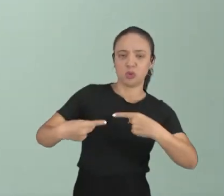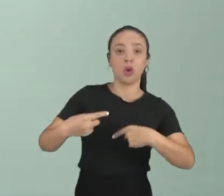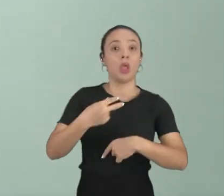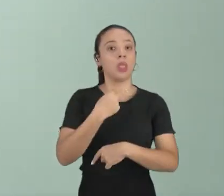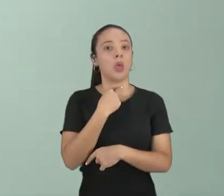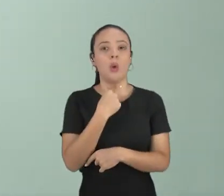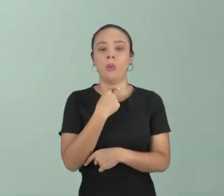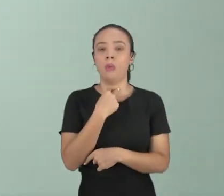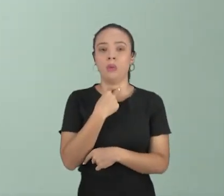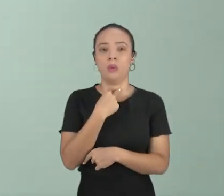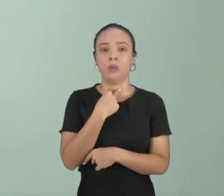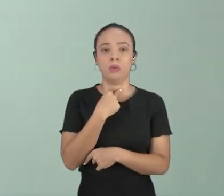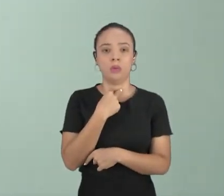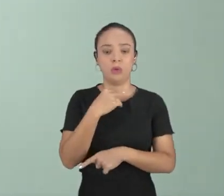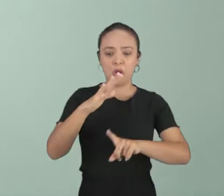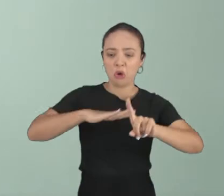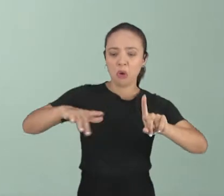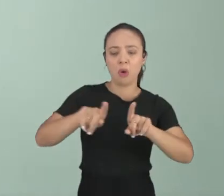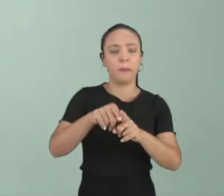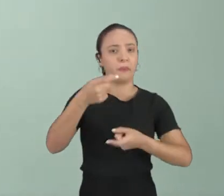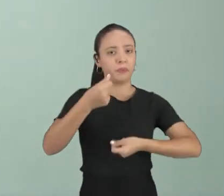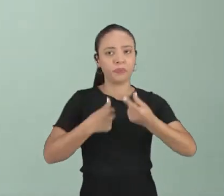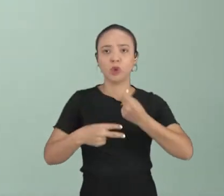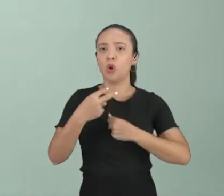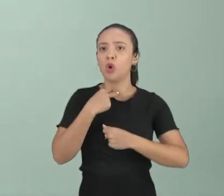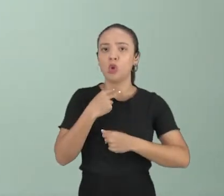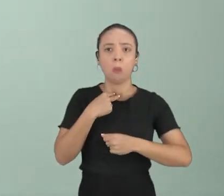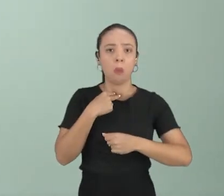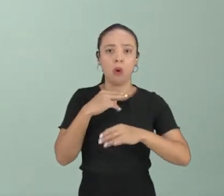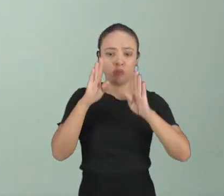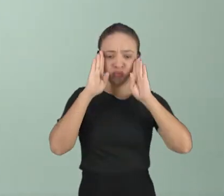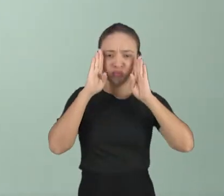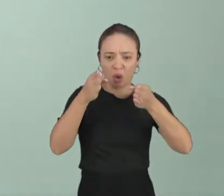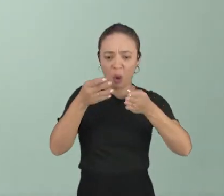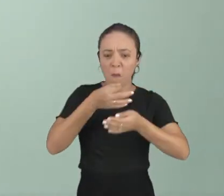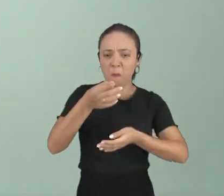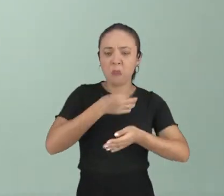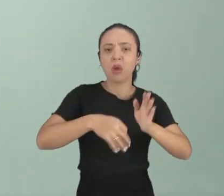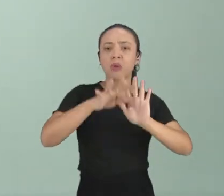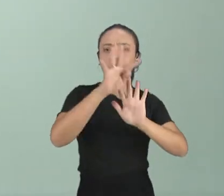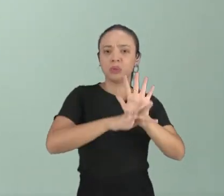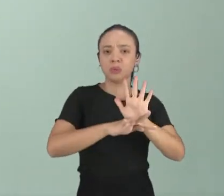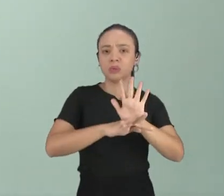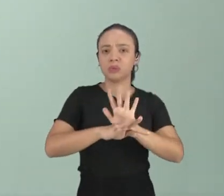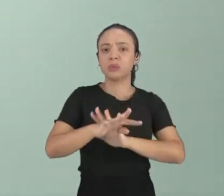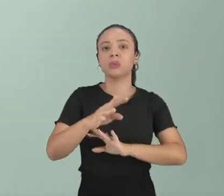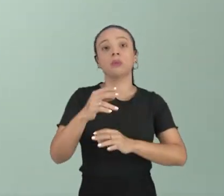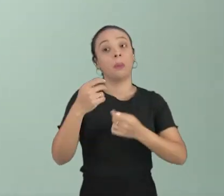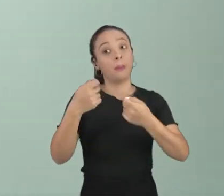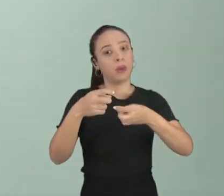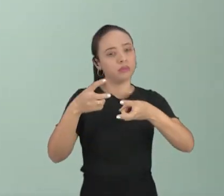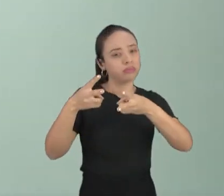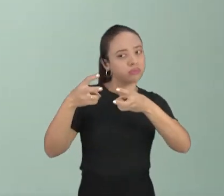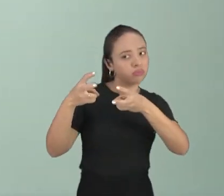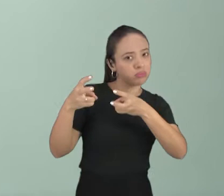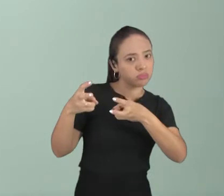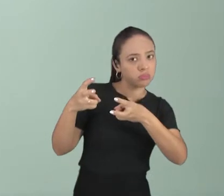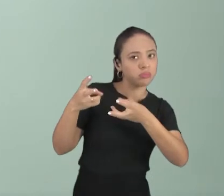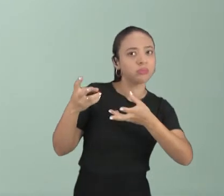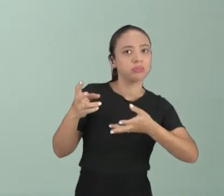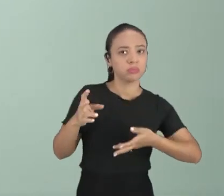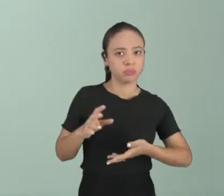religiosa, social, econômica em cima da obra. Você vai avaliar em uma